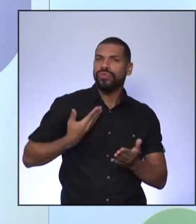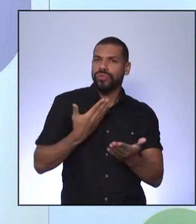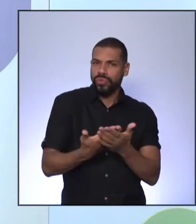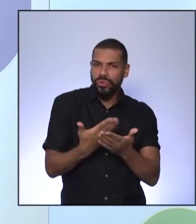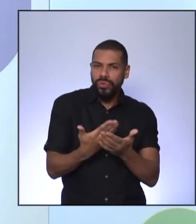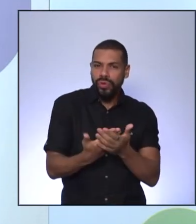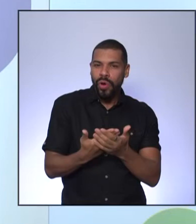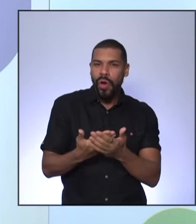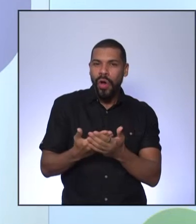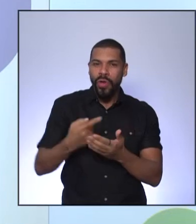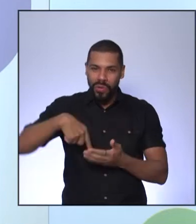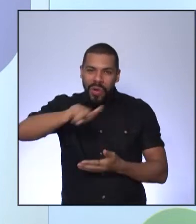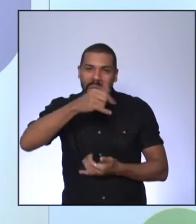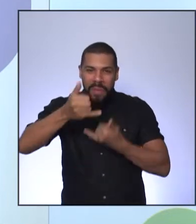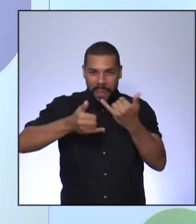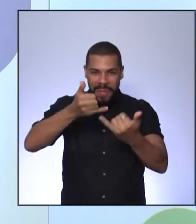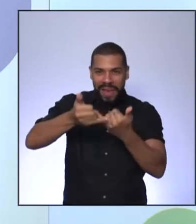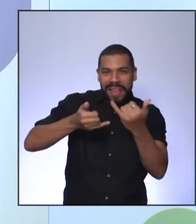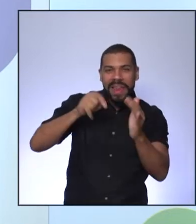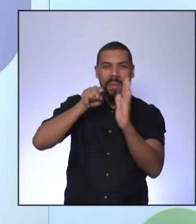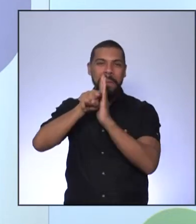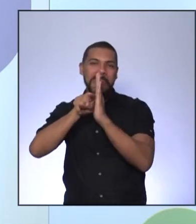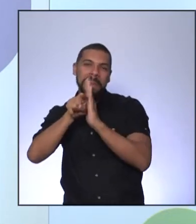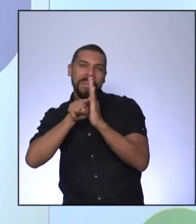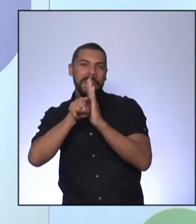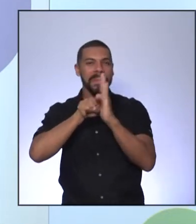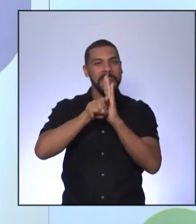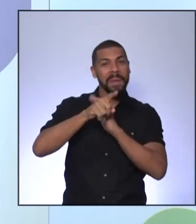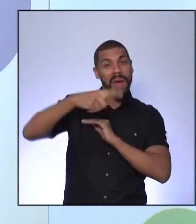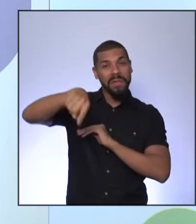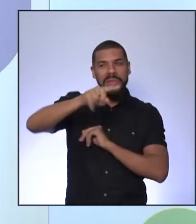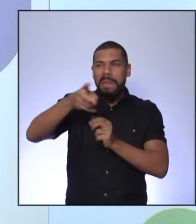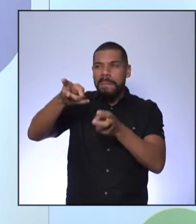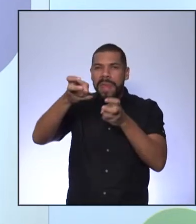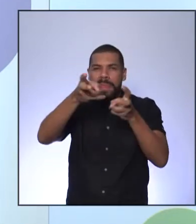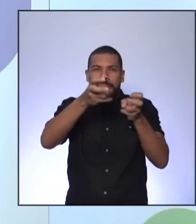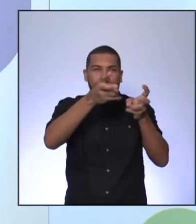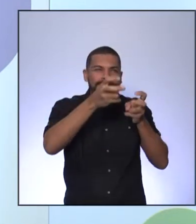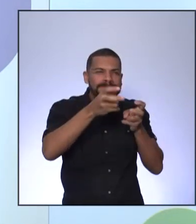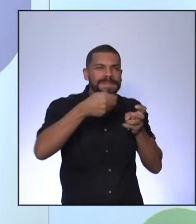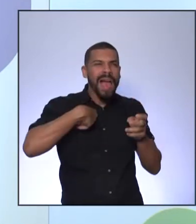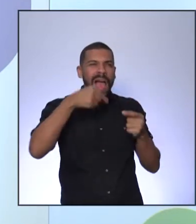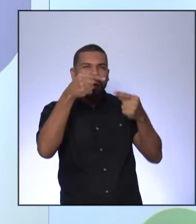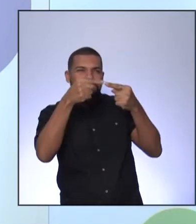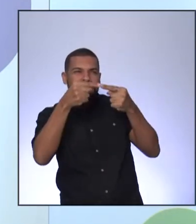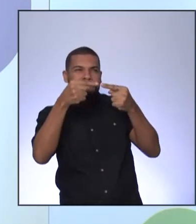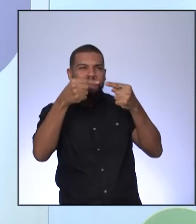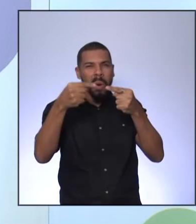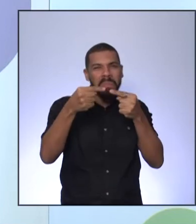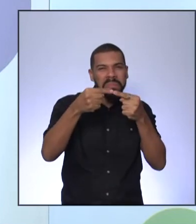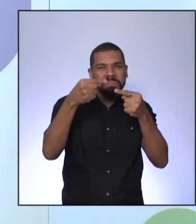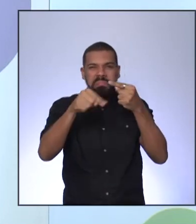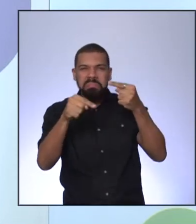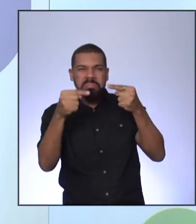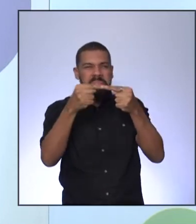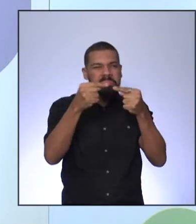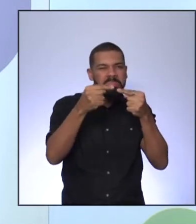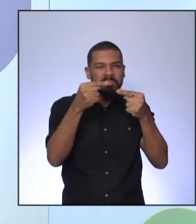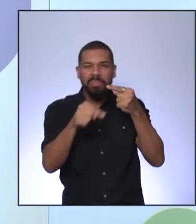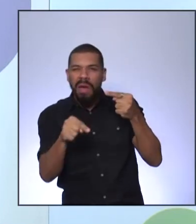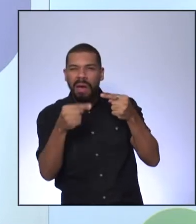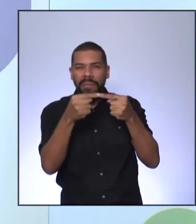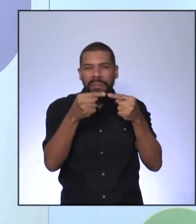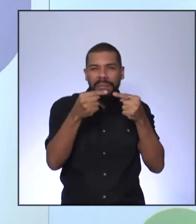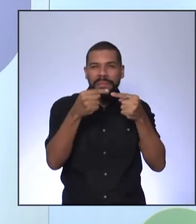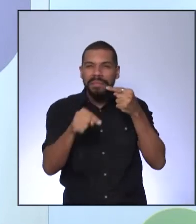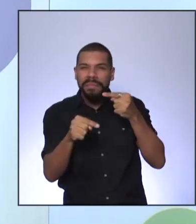fez uma brincadeirinha com uma enquete para vocês perceberem as afinidades nas áreas de conhecimentos que vocês têm e